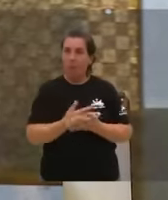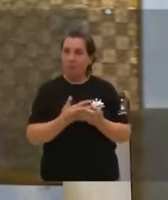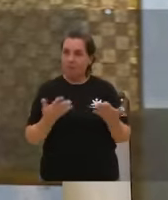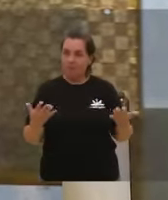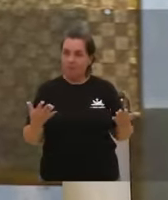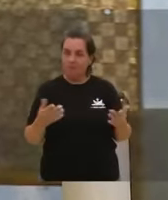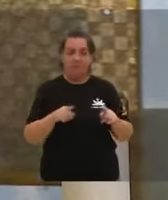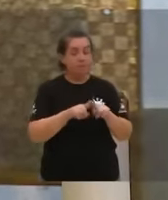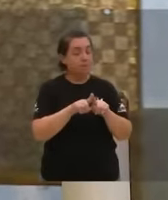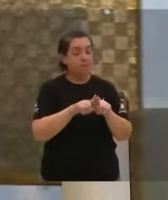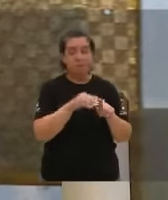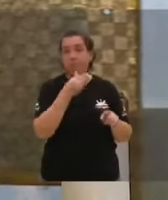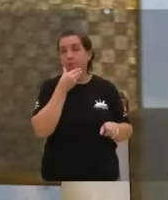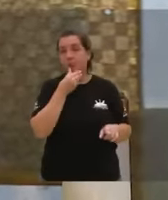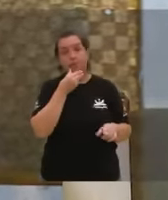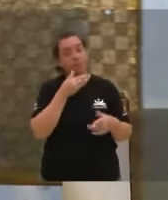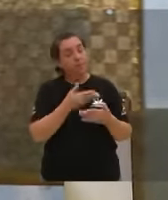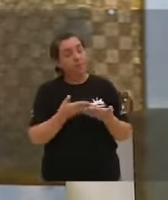Meus irmãos,